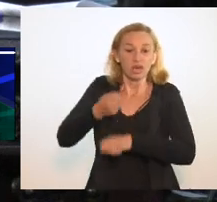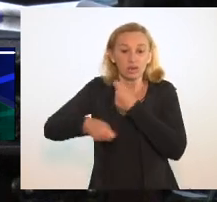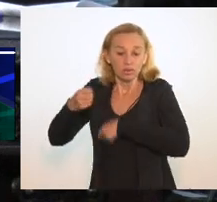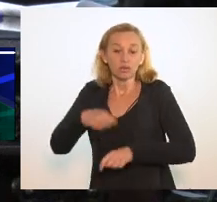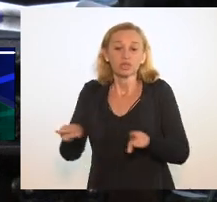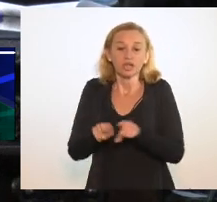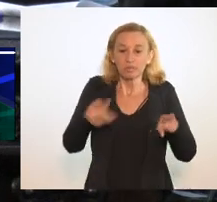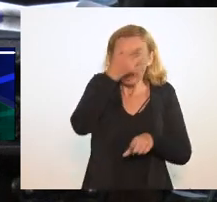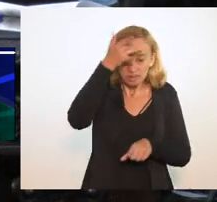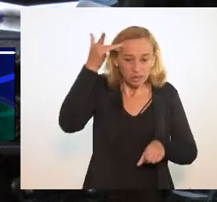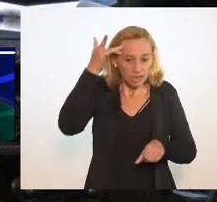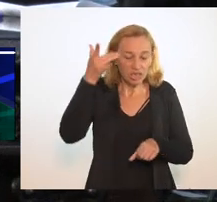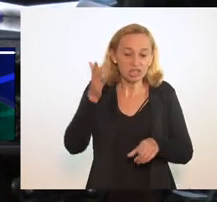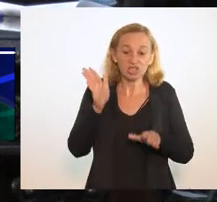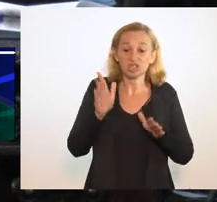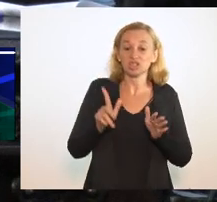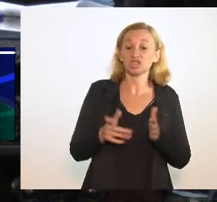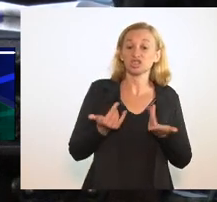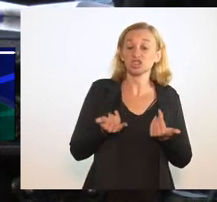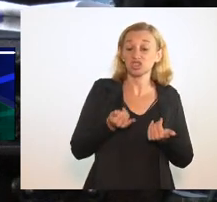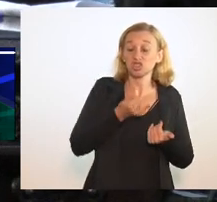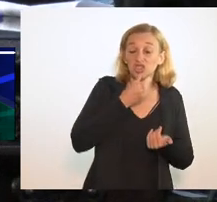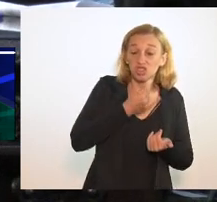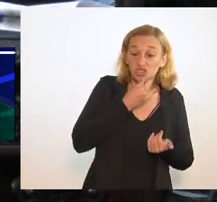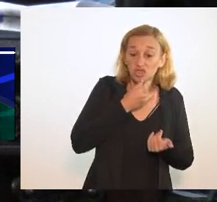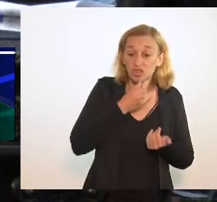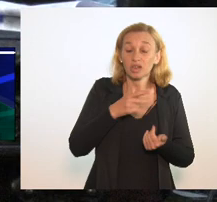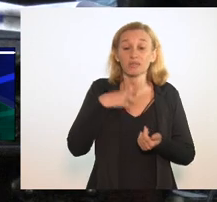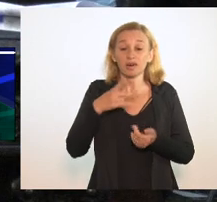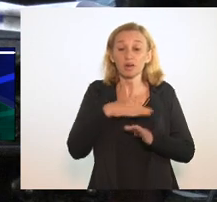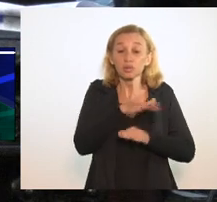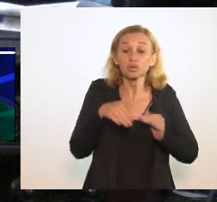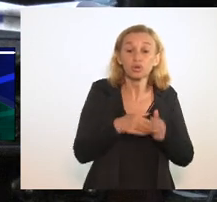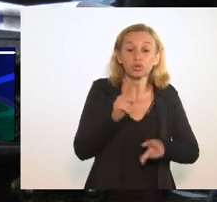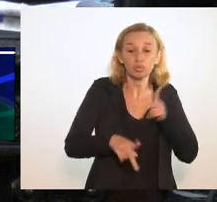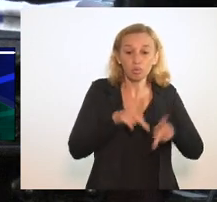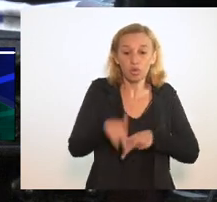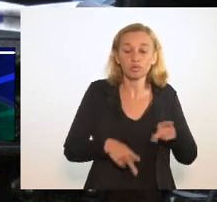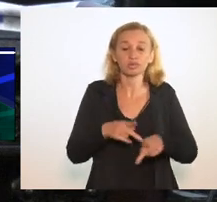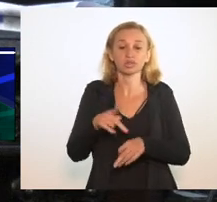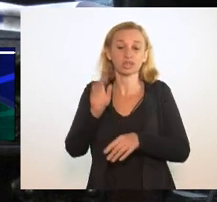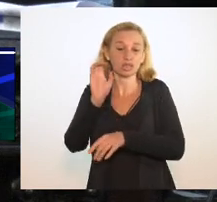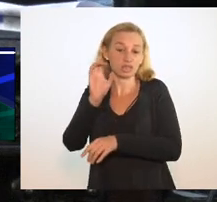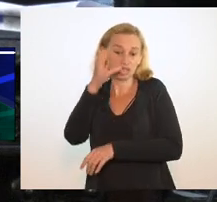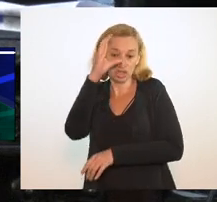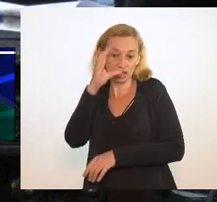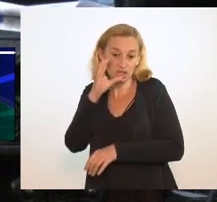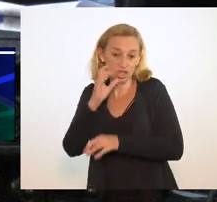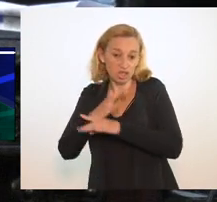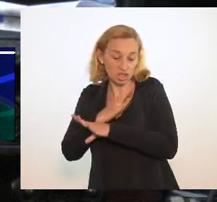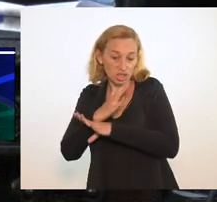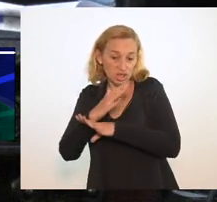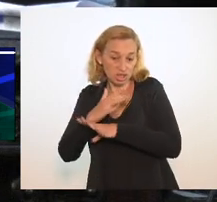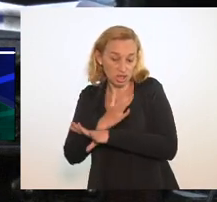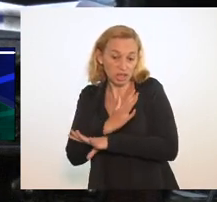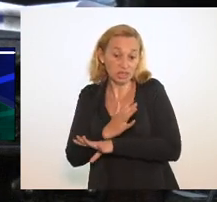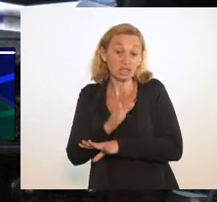vulneráveis, dirijo-me a todas as cidadãs desse Estado, independente de idade,